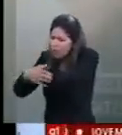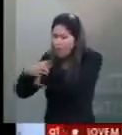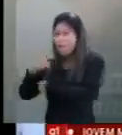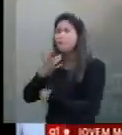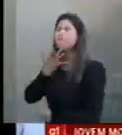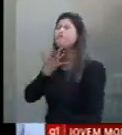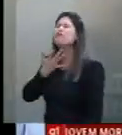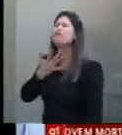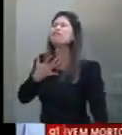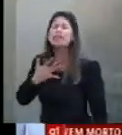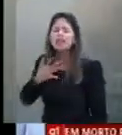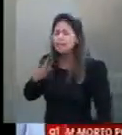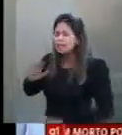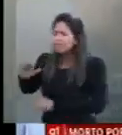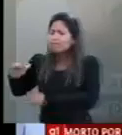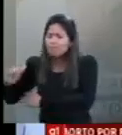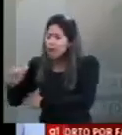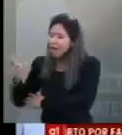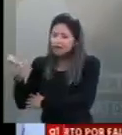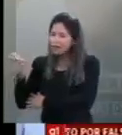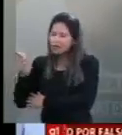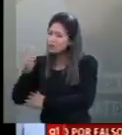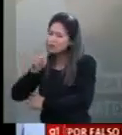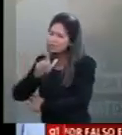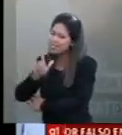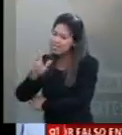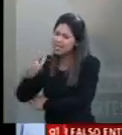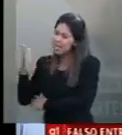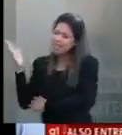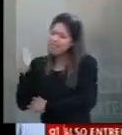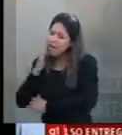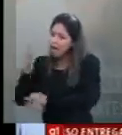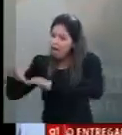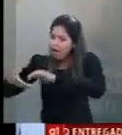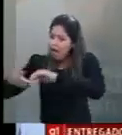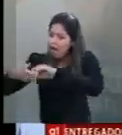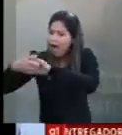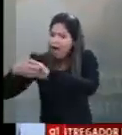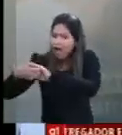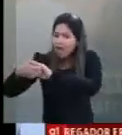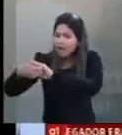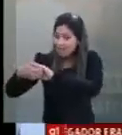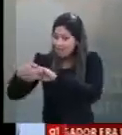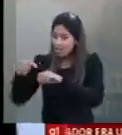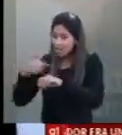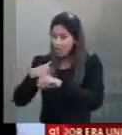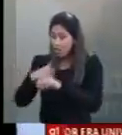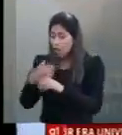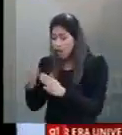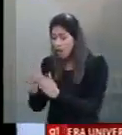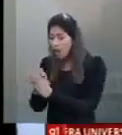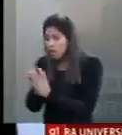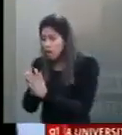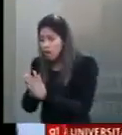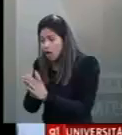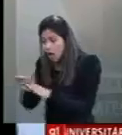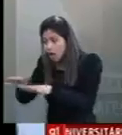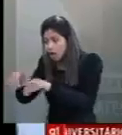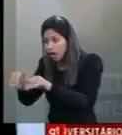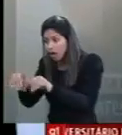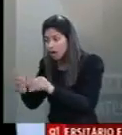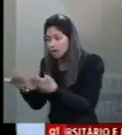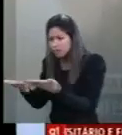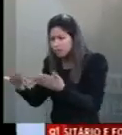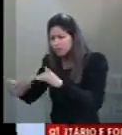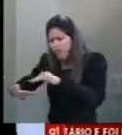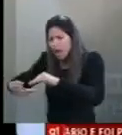ela de imediato, mas eu não estava conseguindo naquele momento nem dar a mão. Então eu recuei e disse: dona Madalena, se me dar a mão